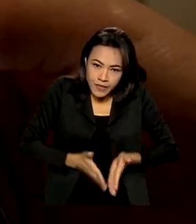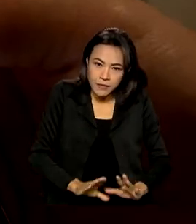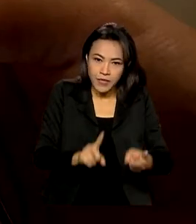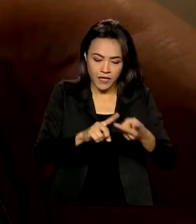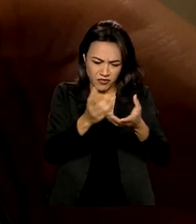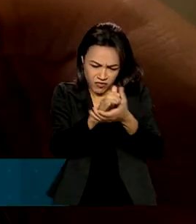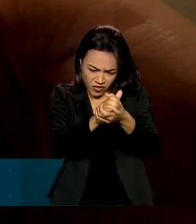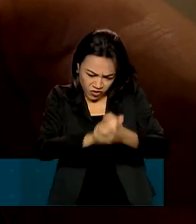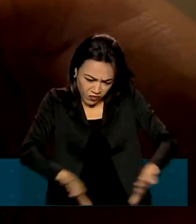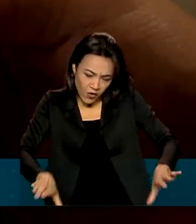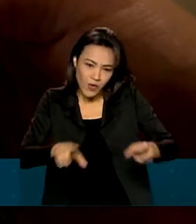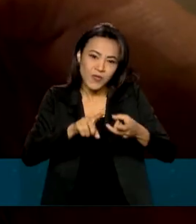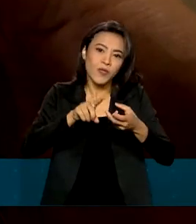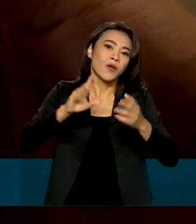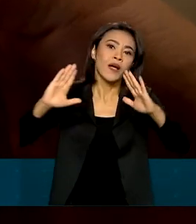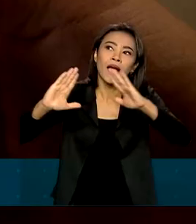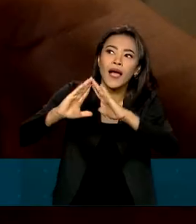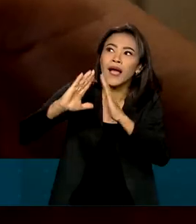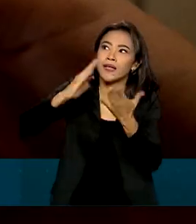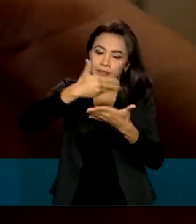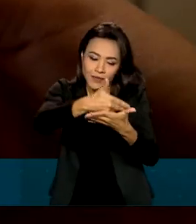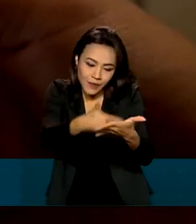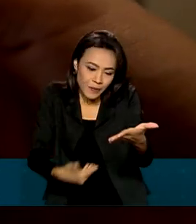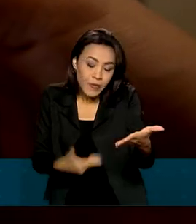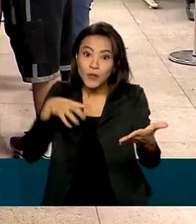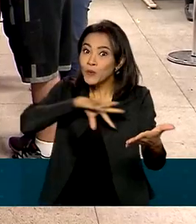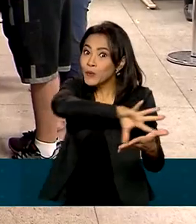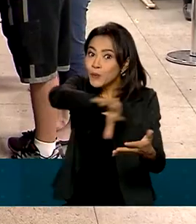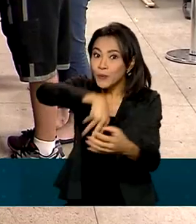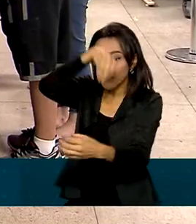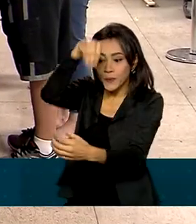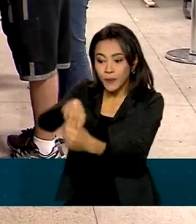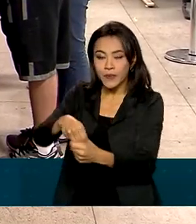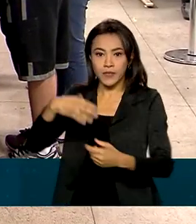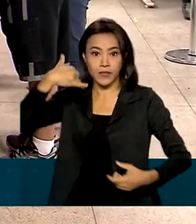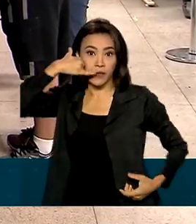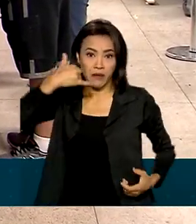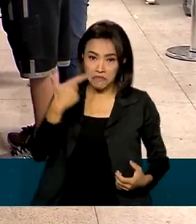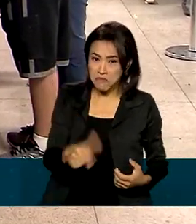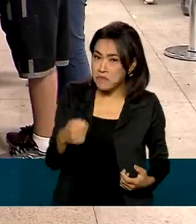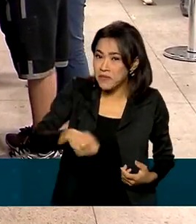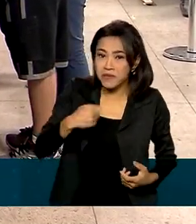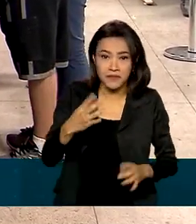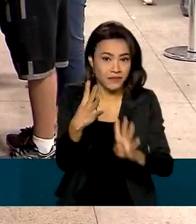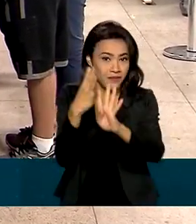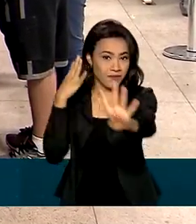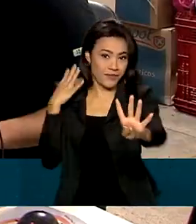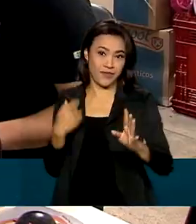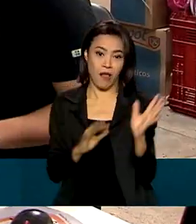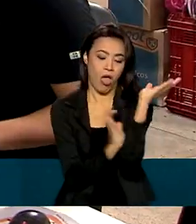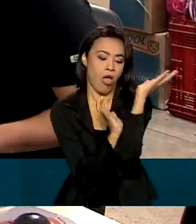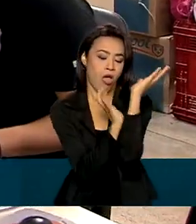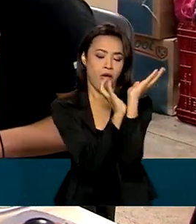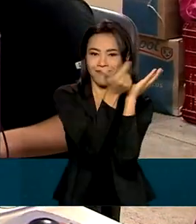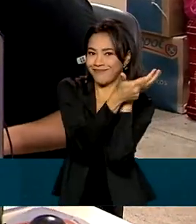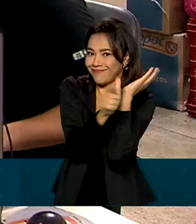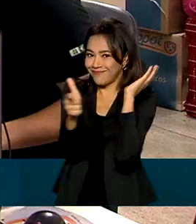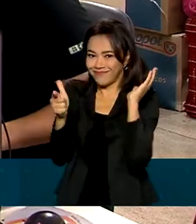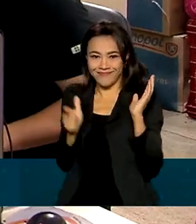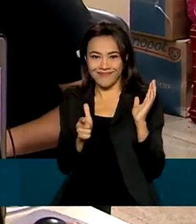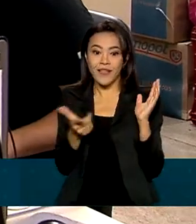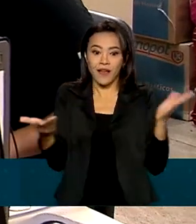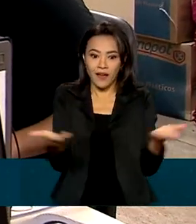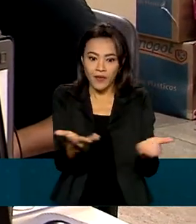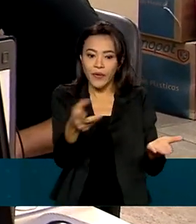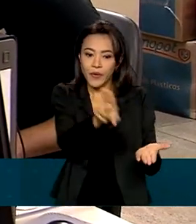divórcio, registro de imóvel, tudo isso pelo celular, sem fila e sem burocracia. Com a modernização dos serviços